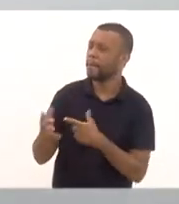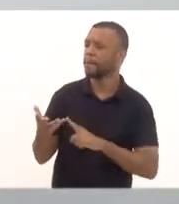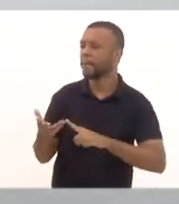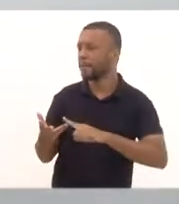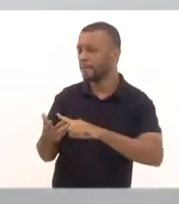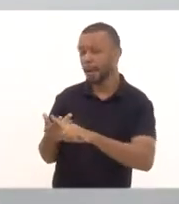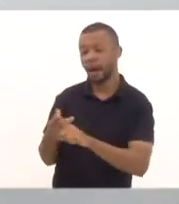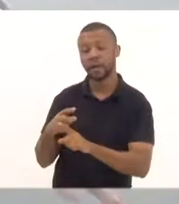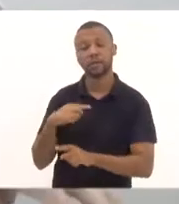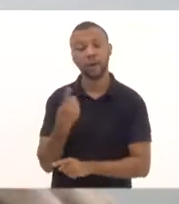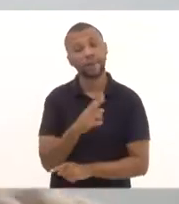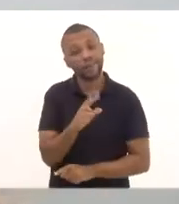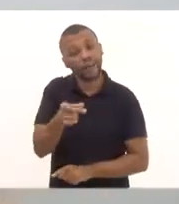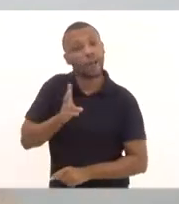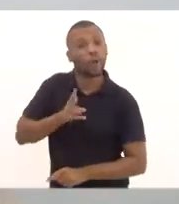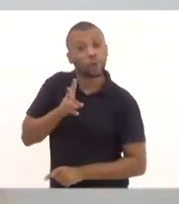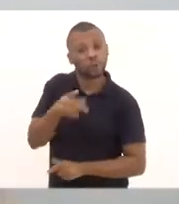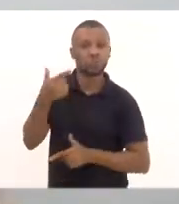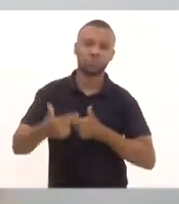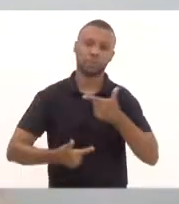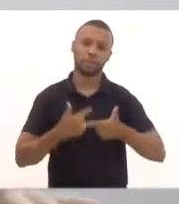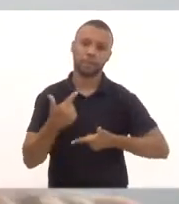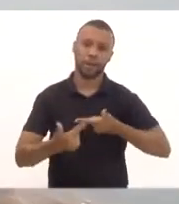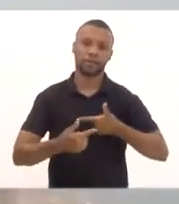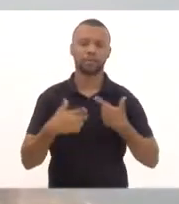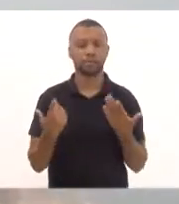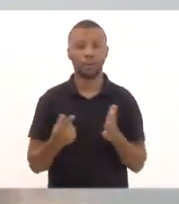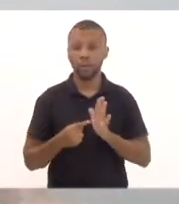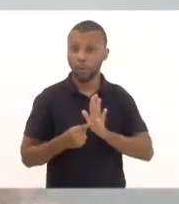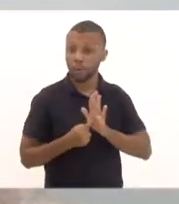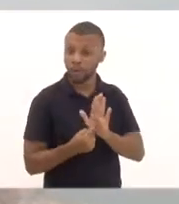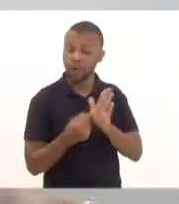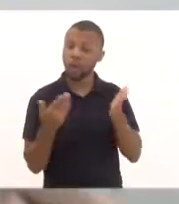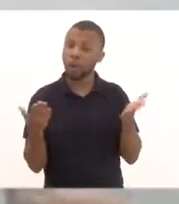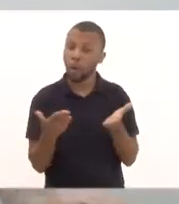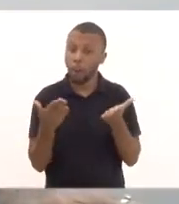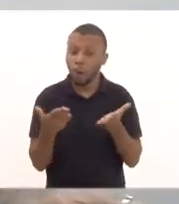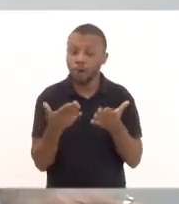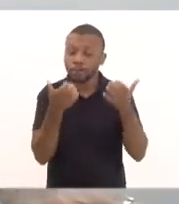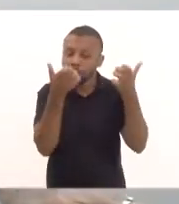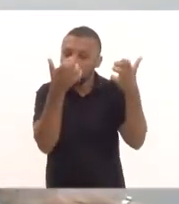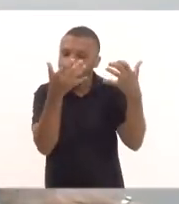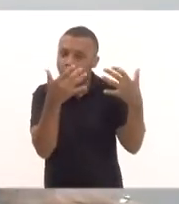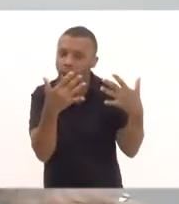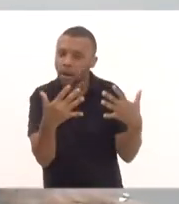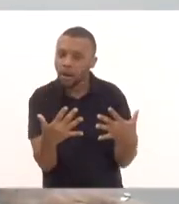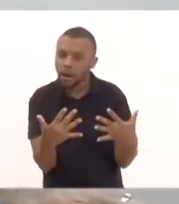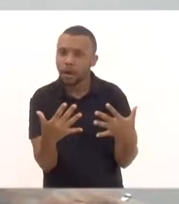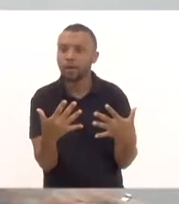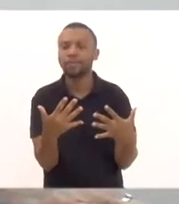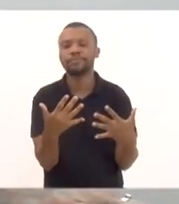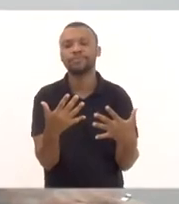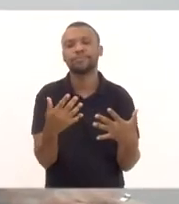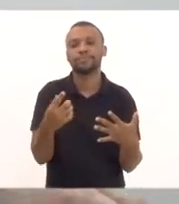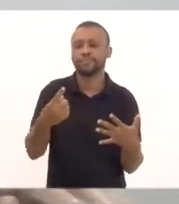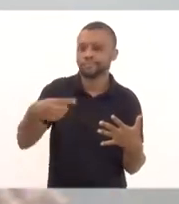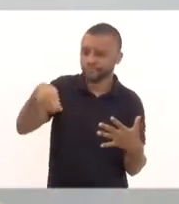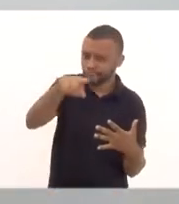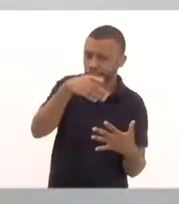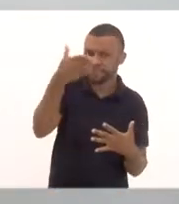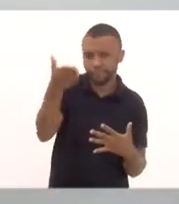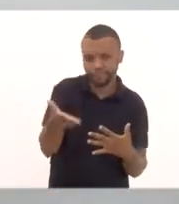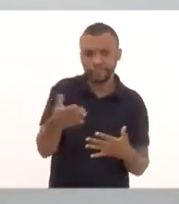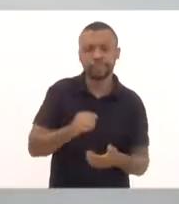continuar nosso trabalho eu trouxe aqui para passar as mãos de vossa excelência